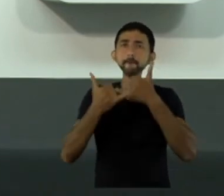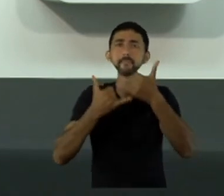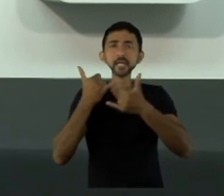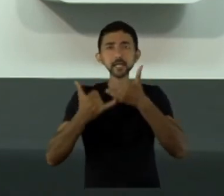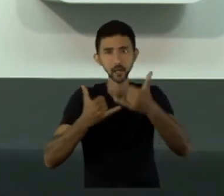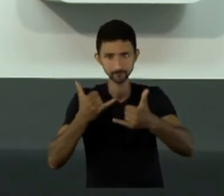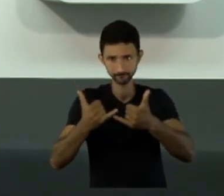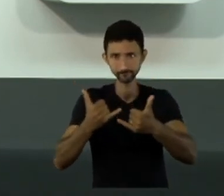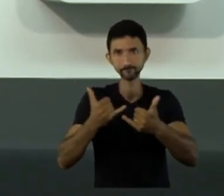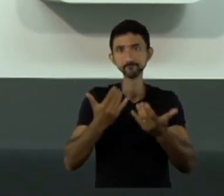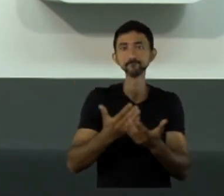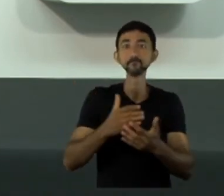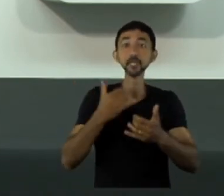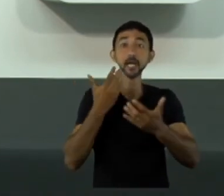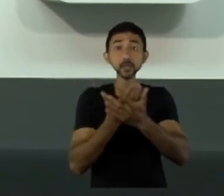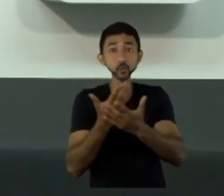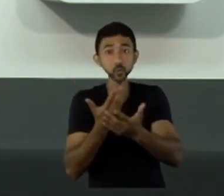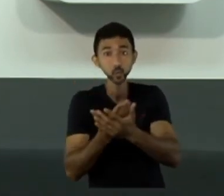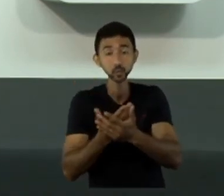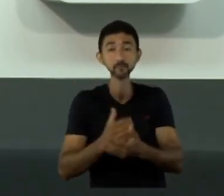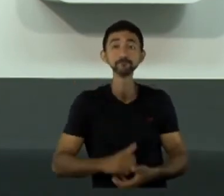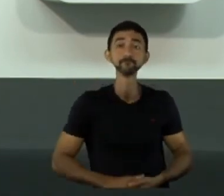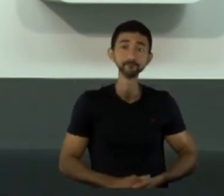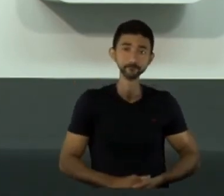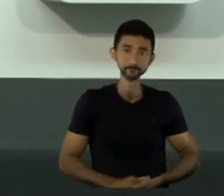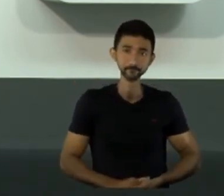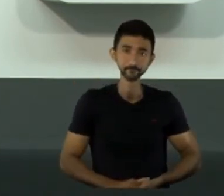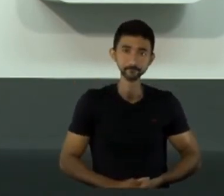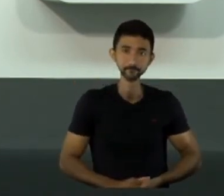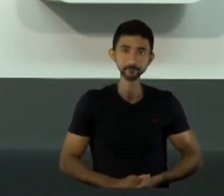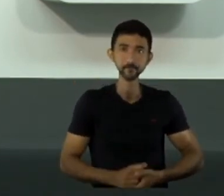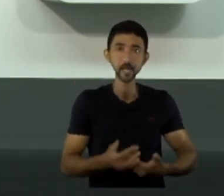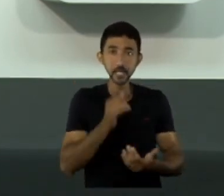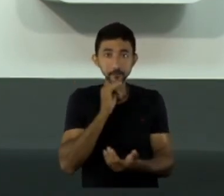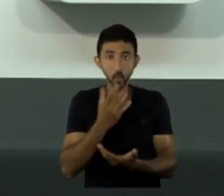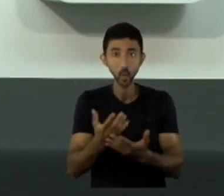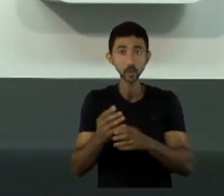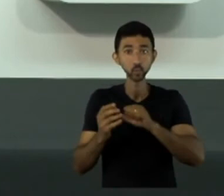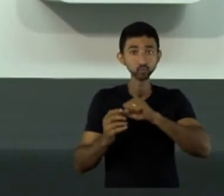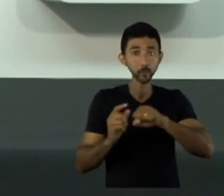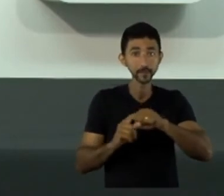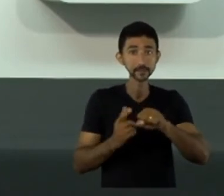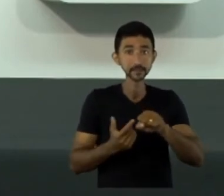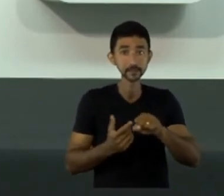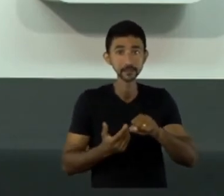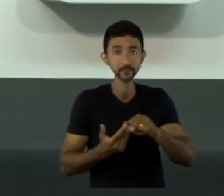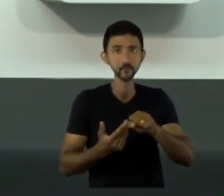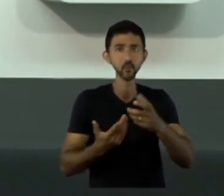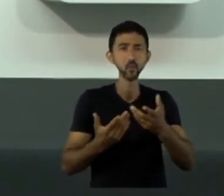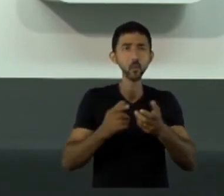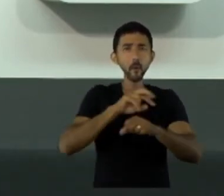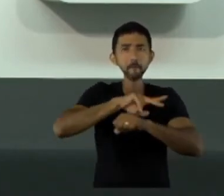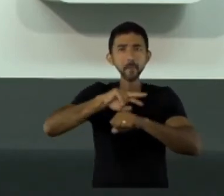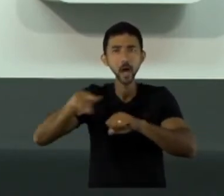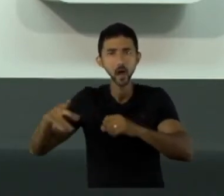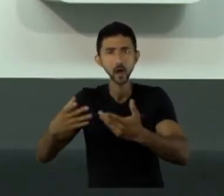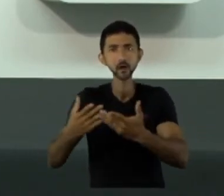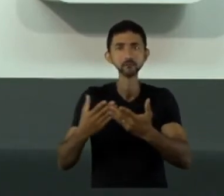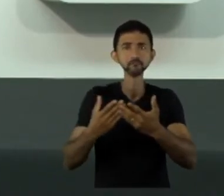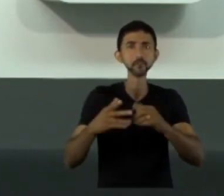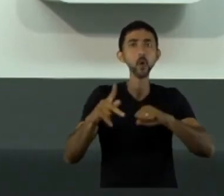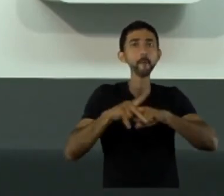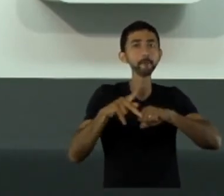Elas brincam, elas estudam. Então, quando eu tenho um substantivo no plural, o meu